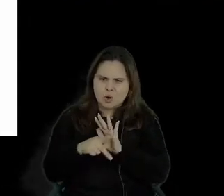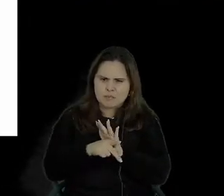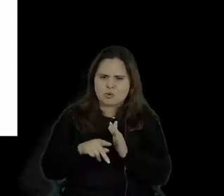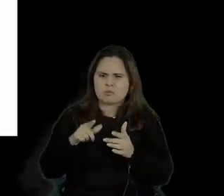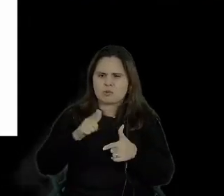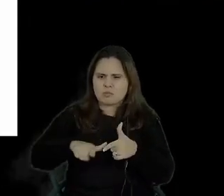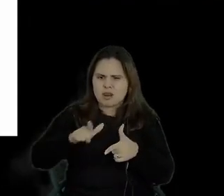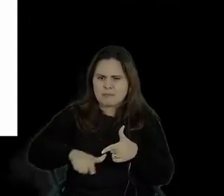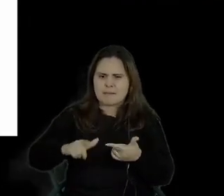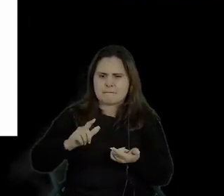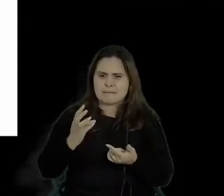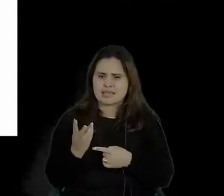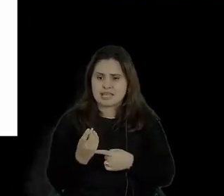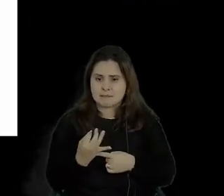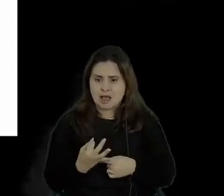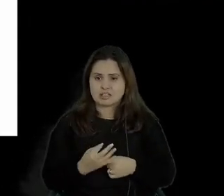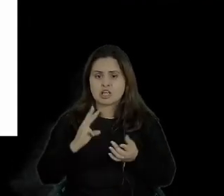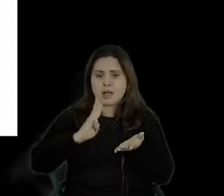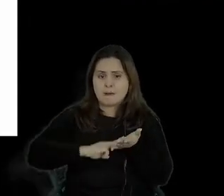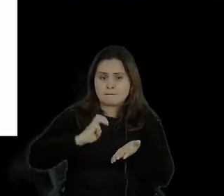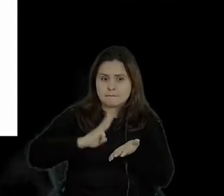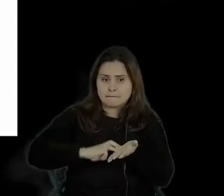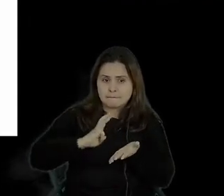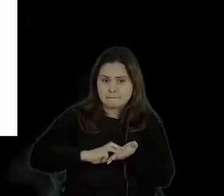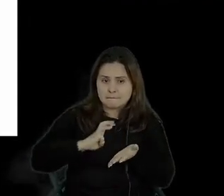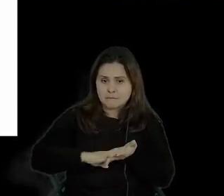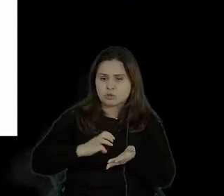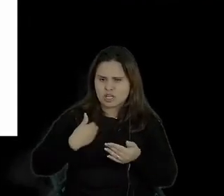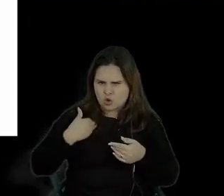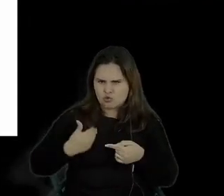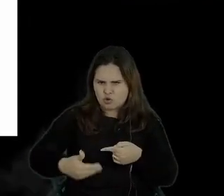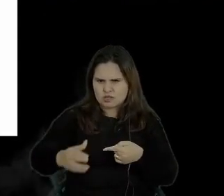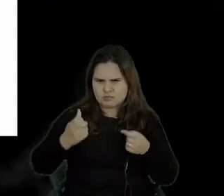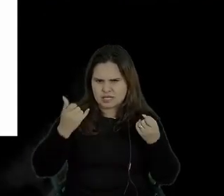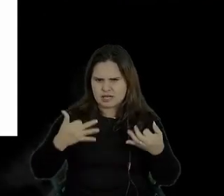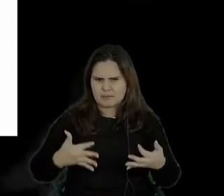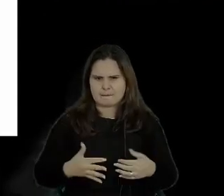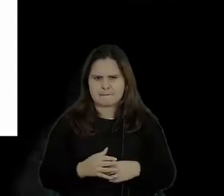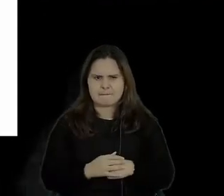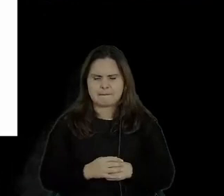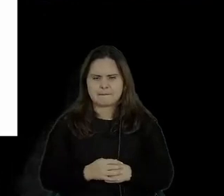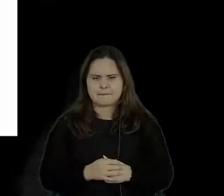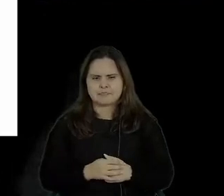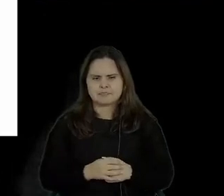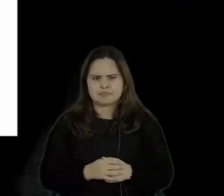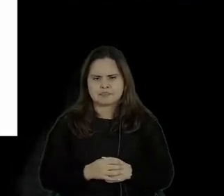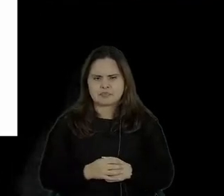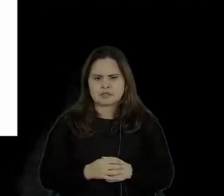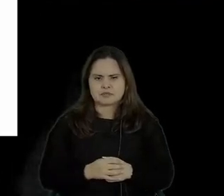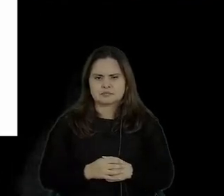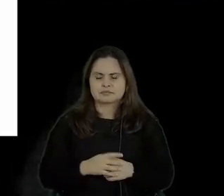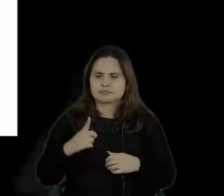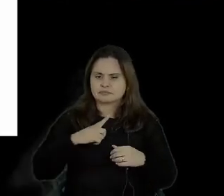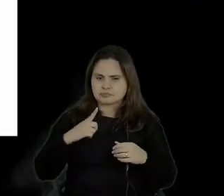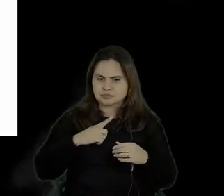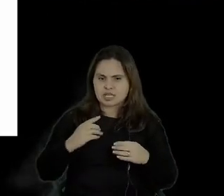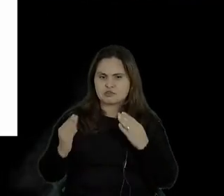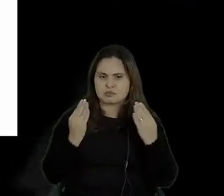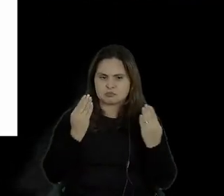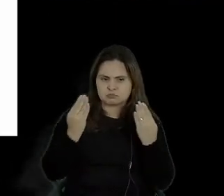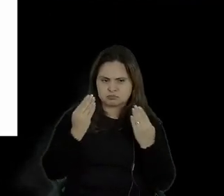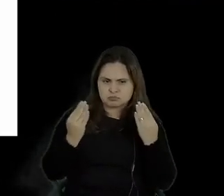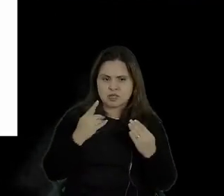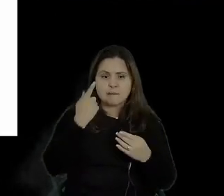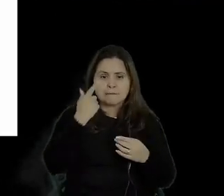de modelos de produtos. Eu vou explicar daqui para frente, próximo. As simulações permitem prever o comportamento